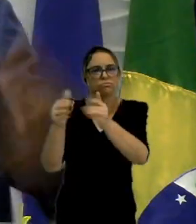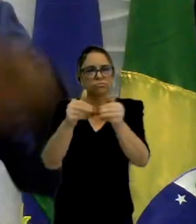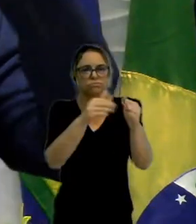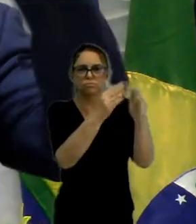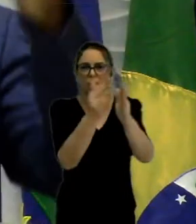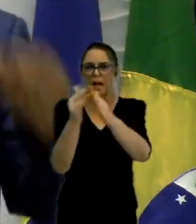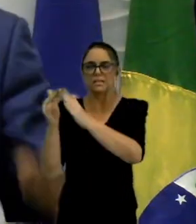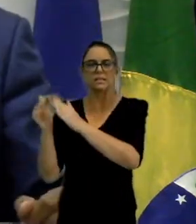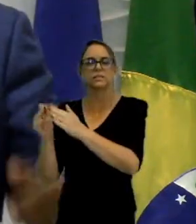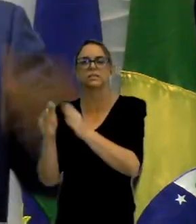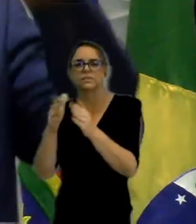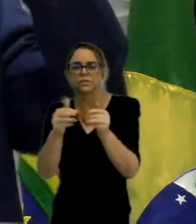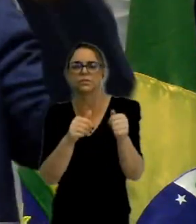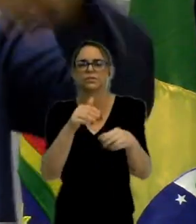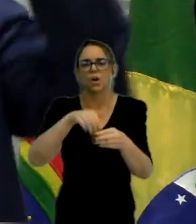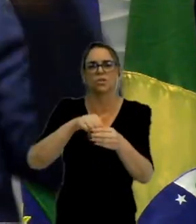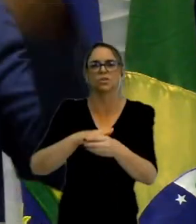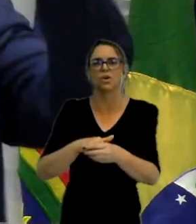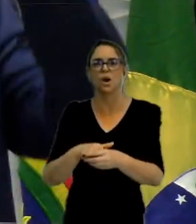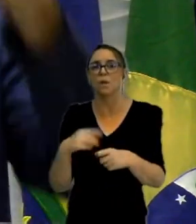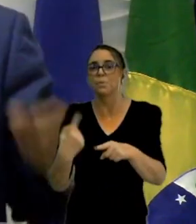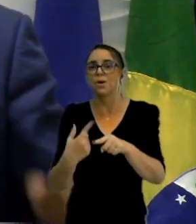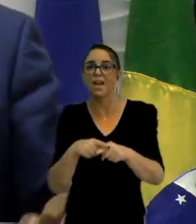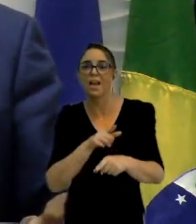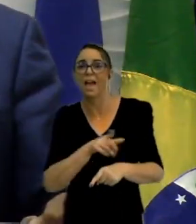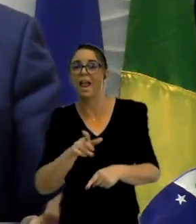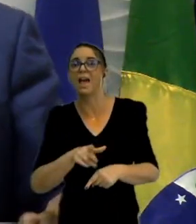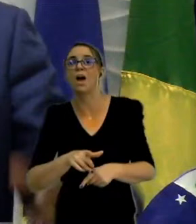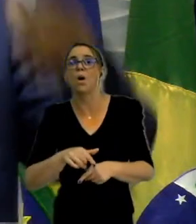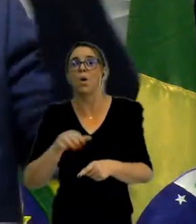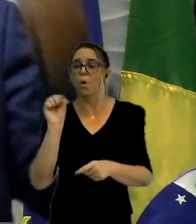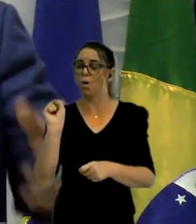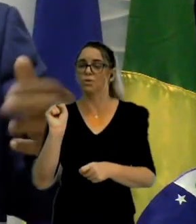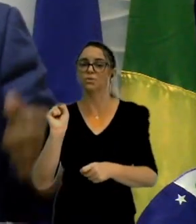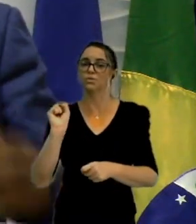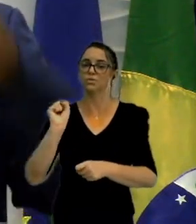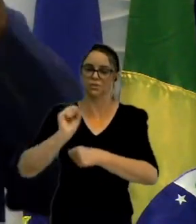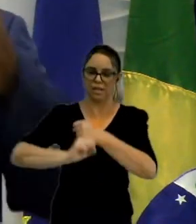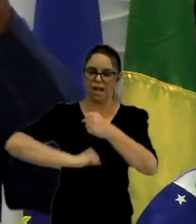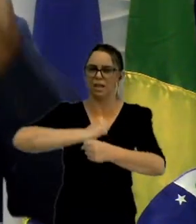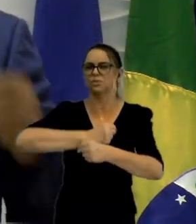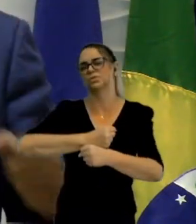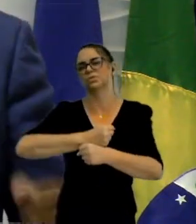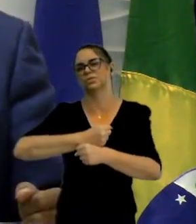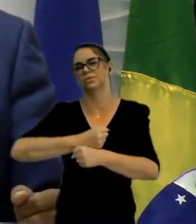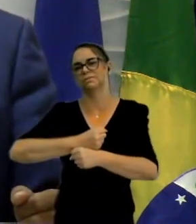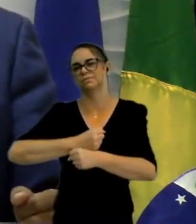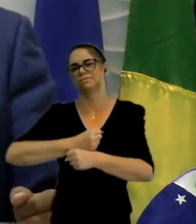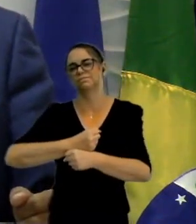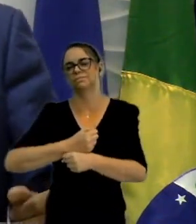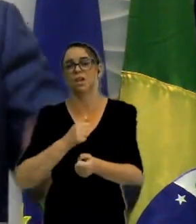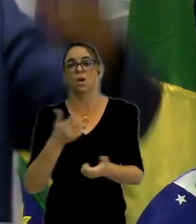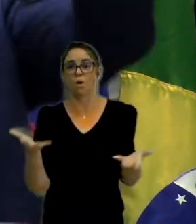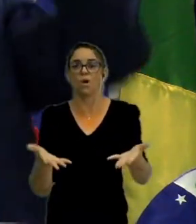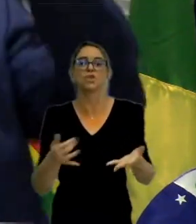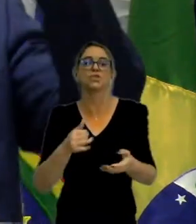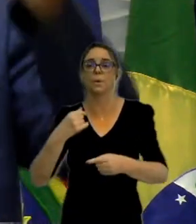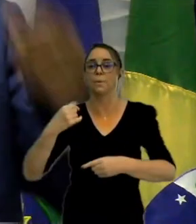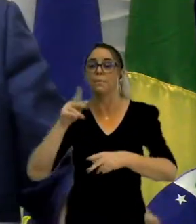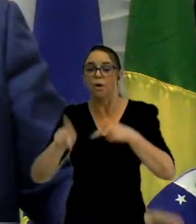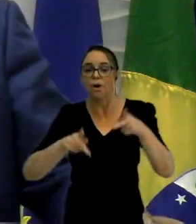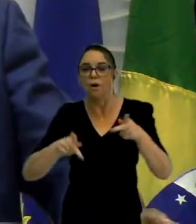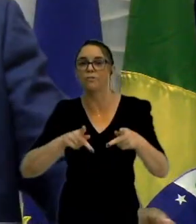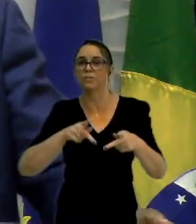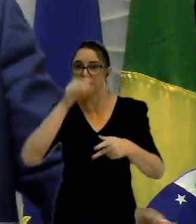Porque ela passou 8 anos e hoje o povo de São Bento diz que foi a